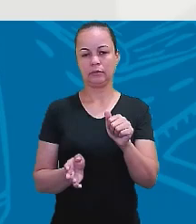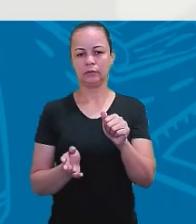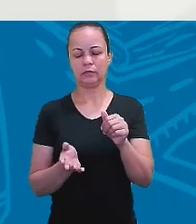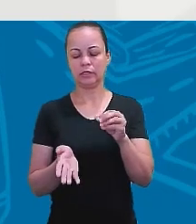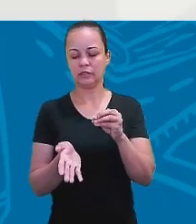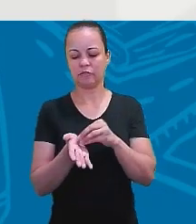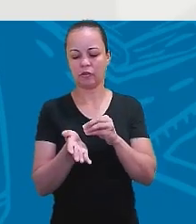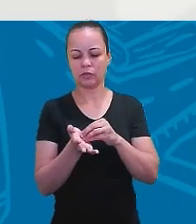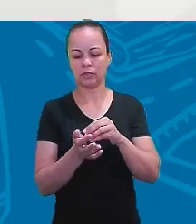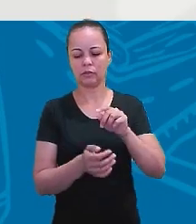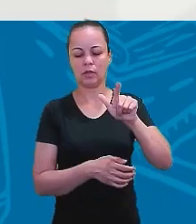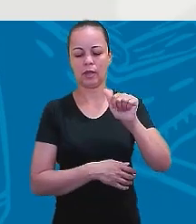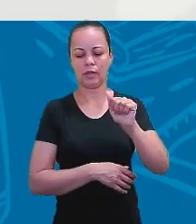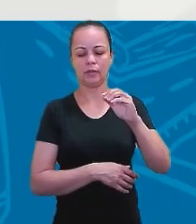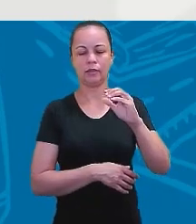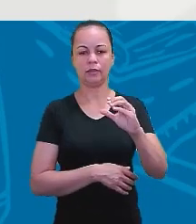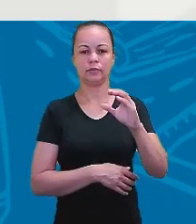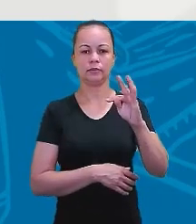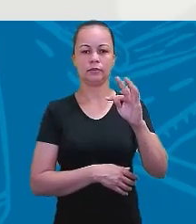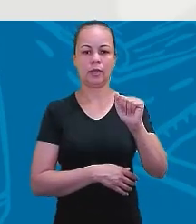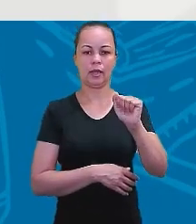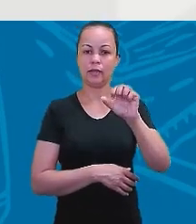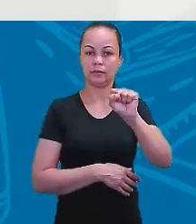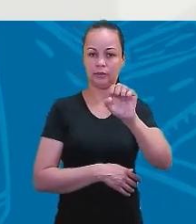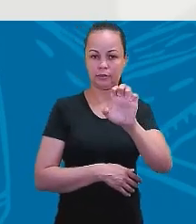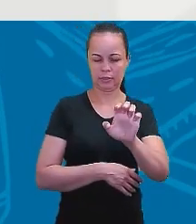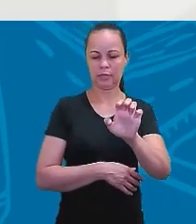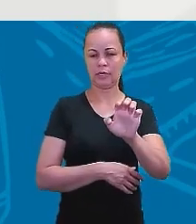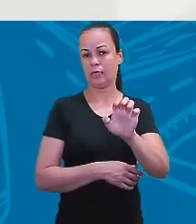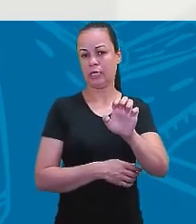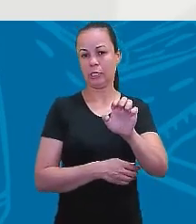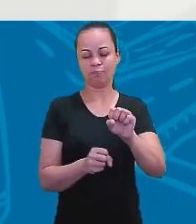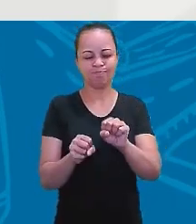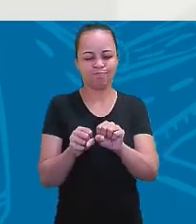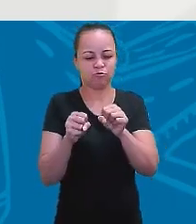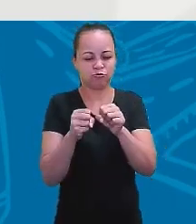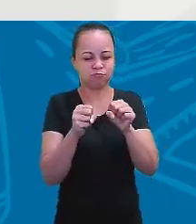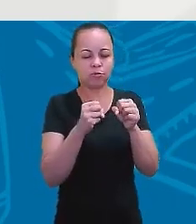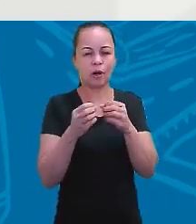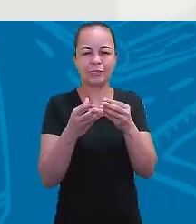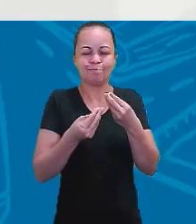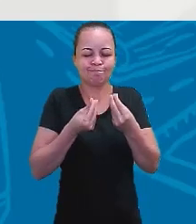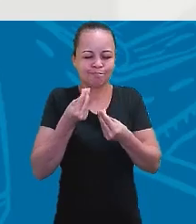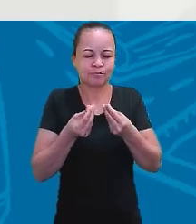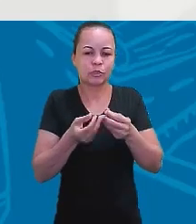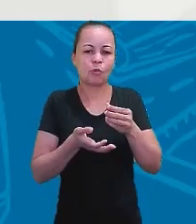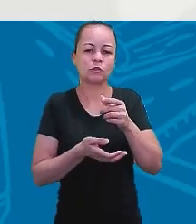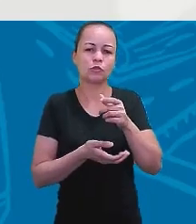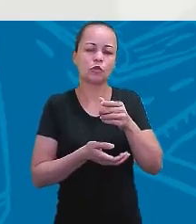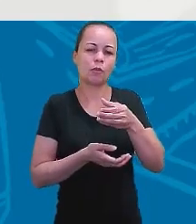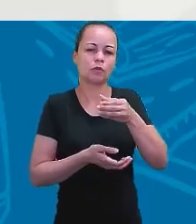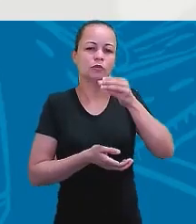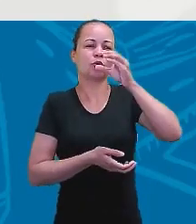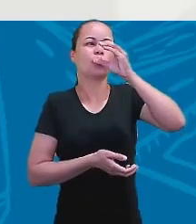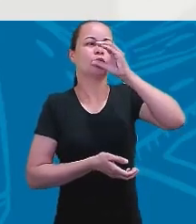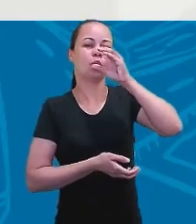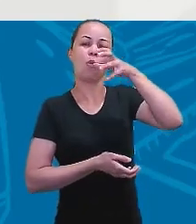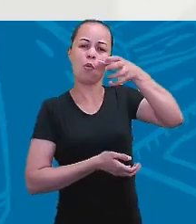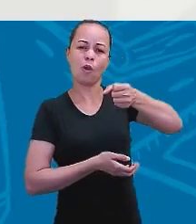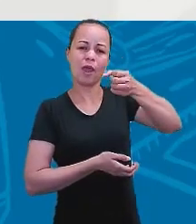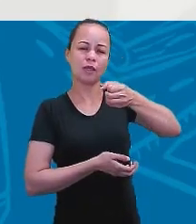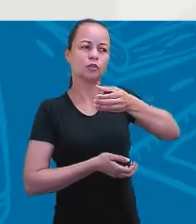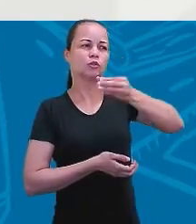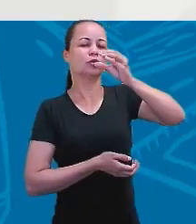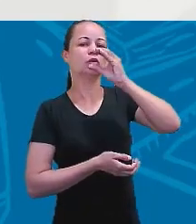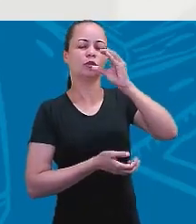a lactase não conseguem quebrar esse açúcar, a lactose. Por isso vai ter às vezes aquele desconforto quando usa o leite que tem